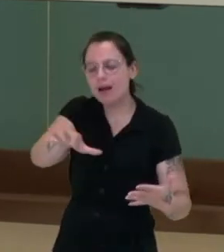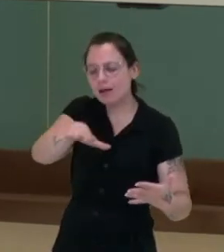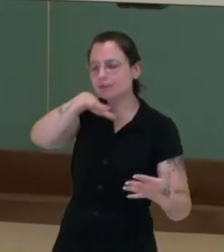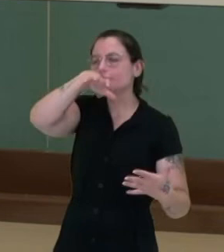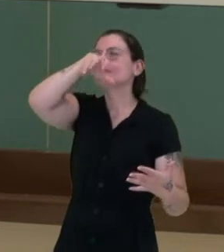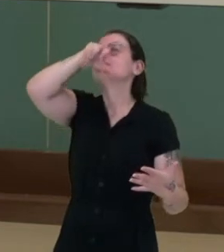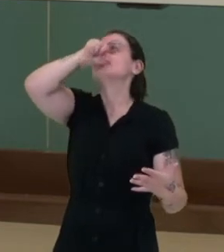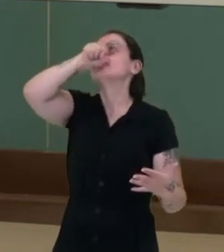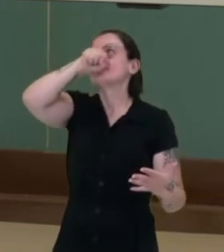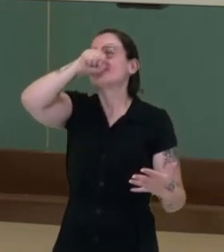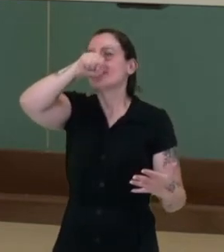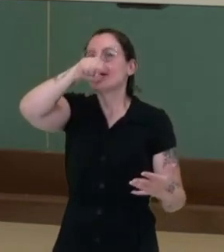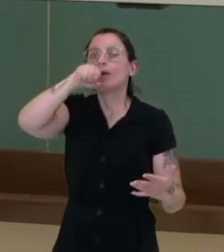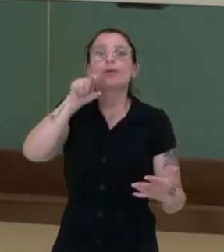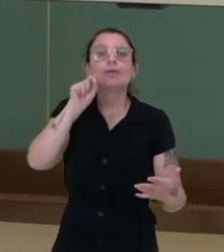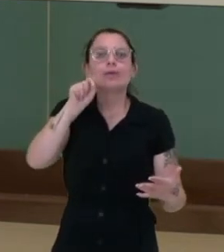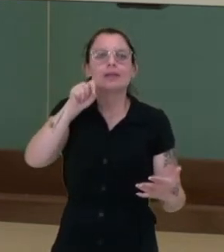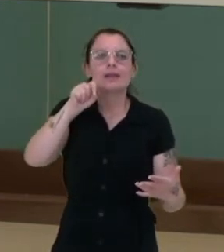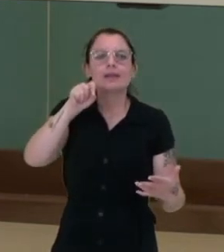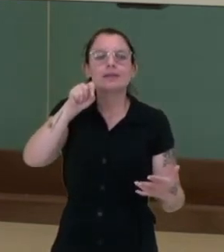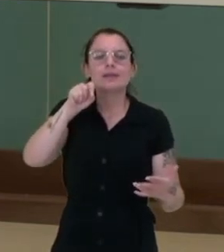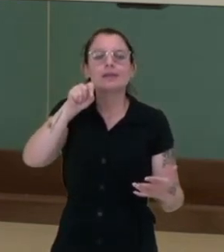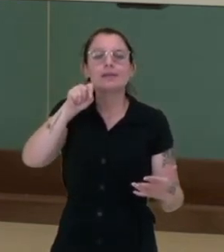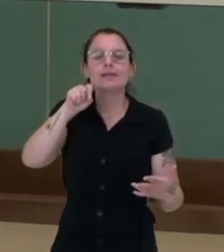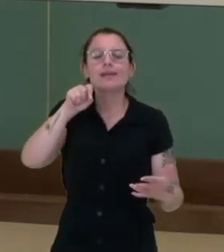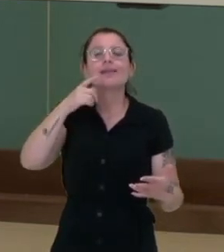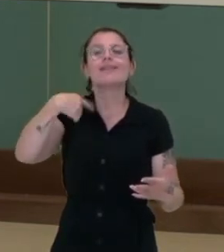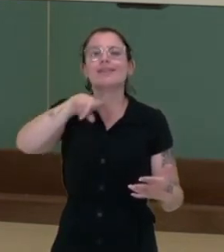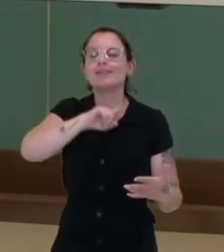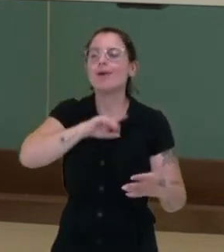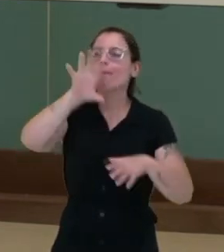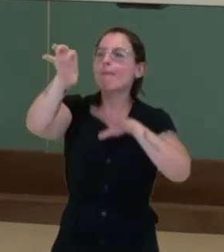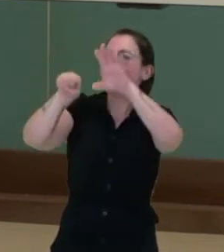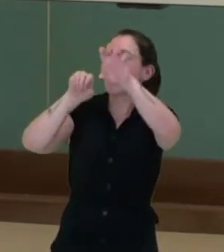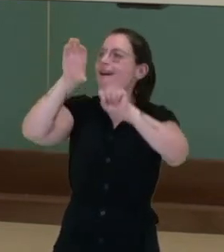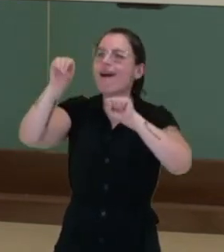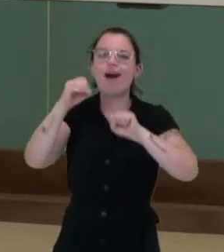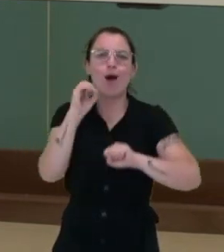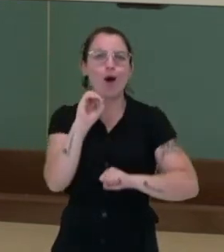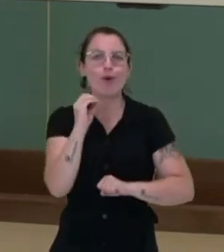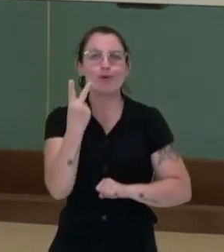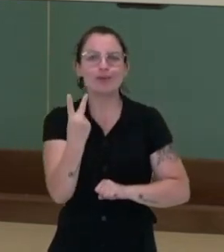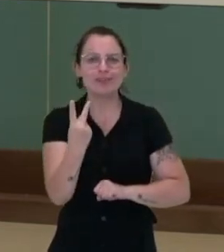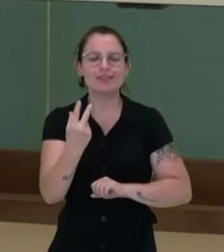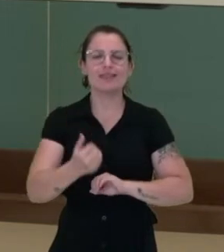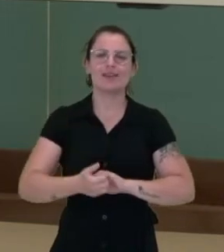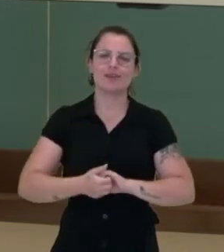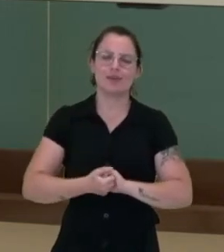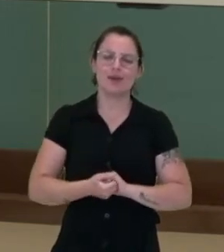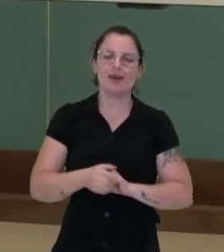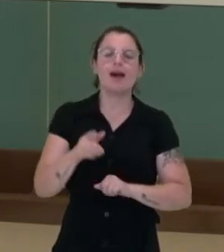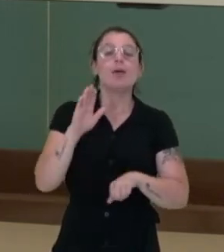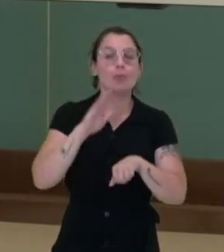inspiramos pelo nariz, trazemos para o interior do nosso corpo oxigênio.